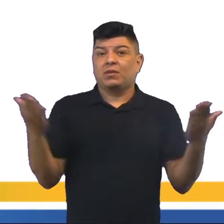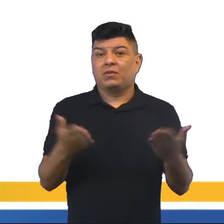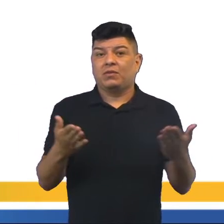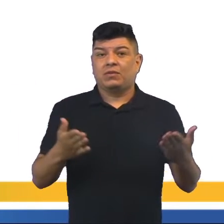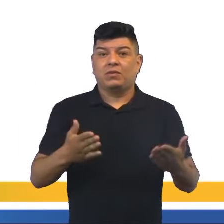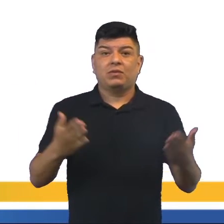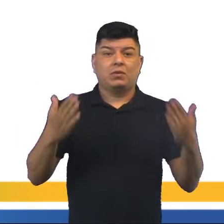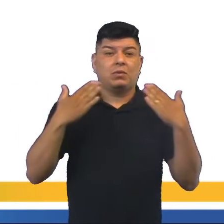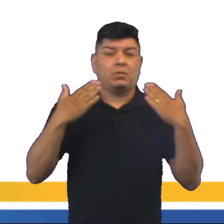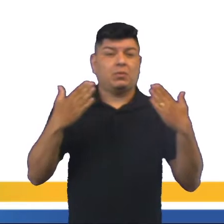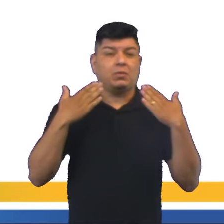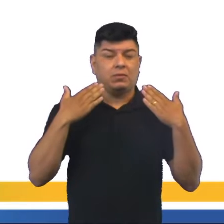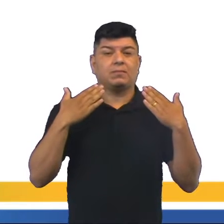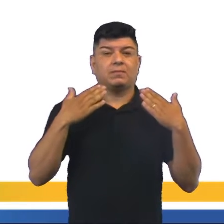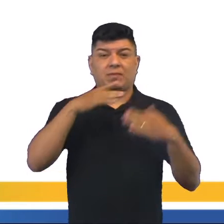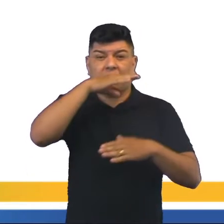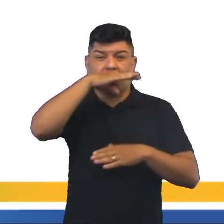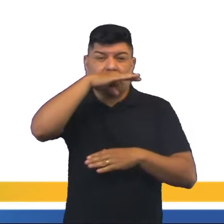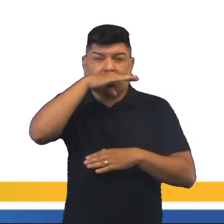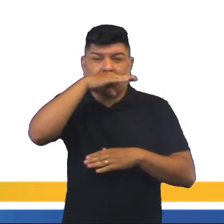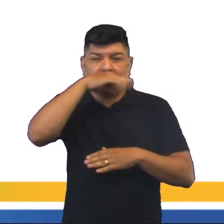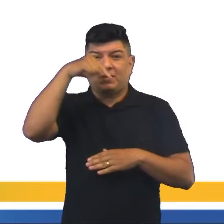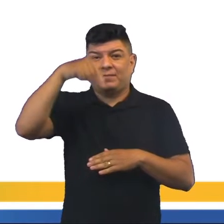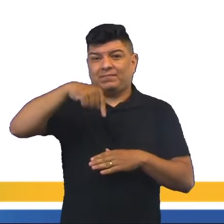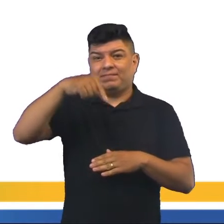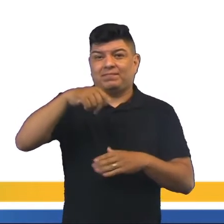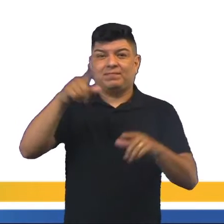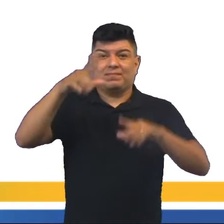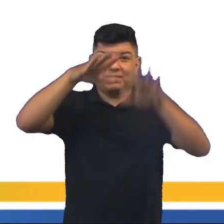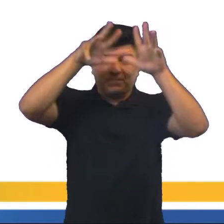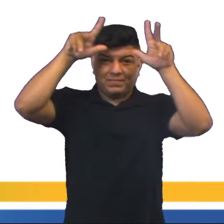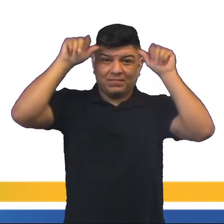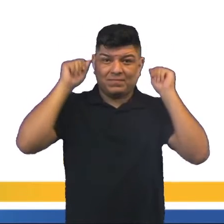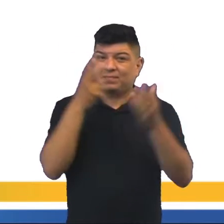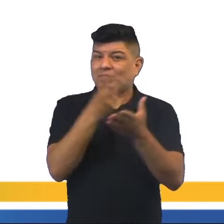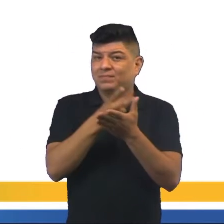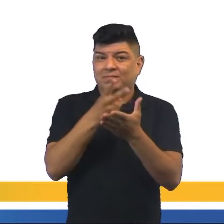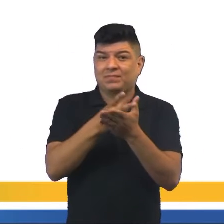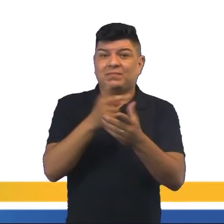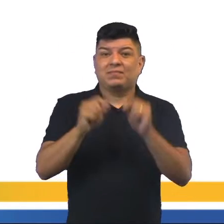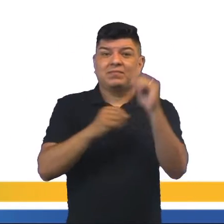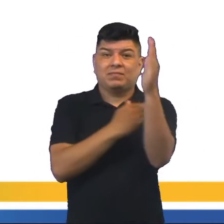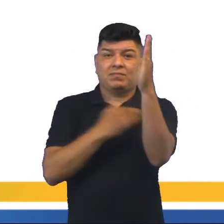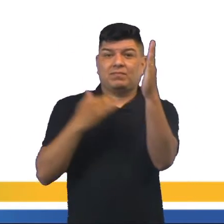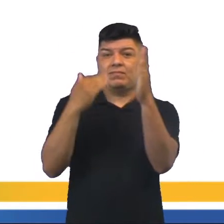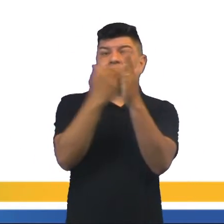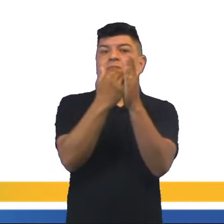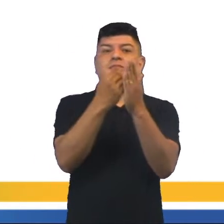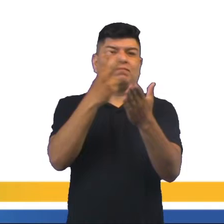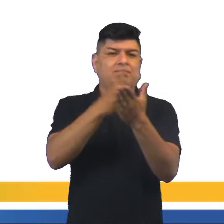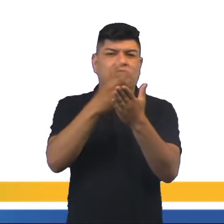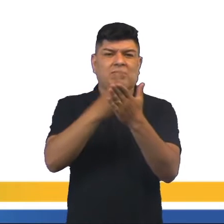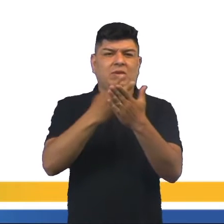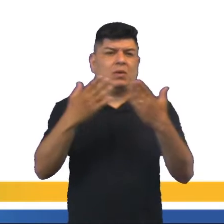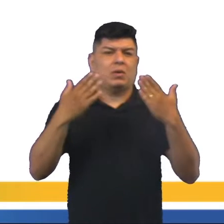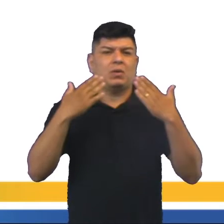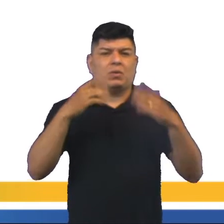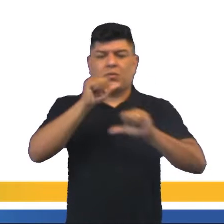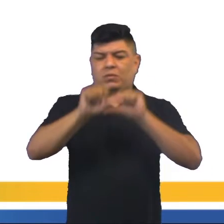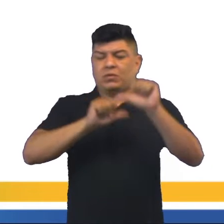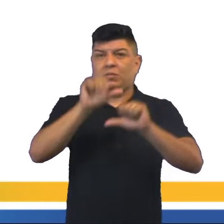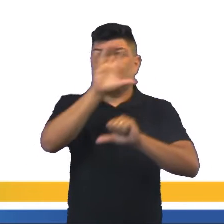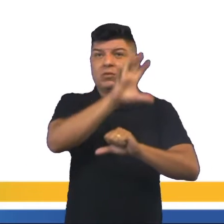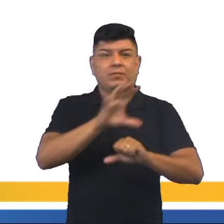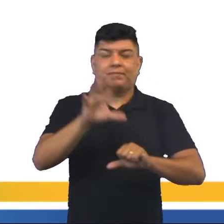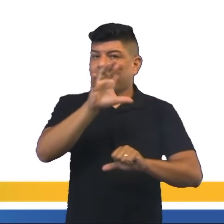hoje está quente. Na realidade, o clima aqui do Acre é equatorial quente e úmido, né? O que acontece é que as temperaturas estão elevadas. O que muda não é o